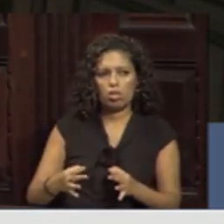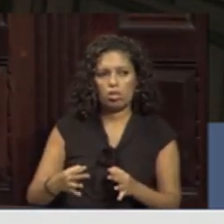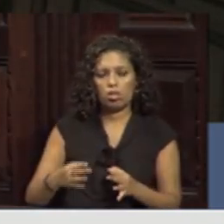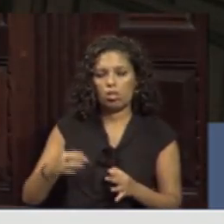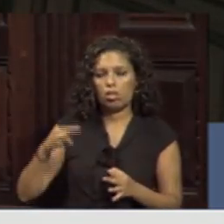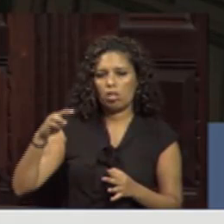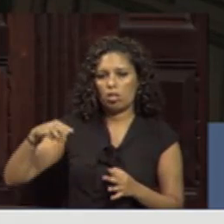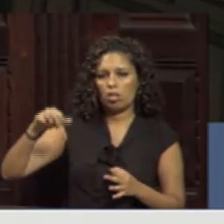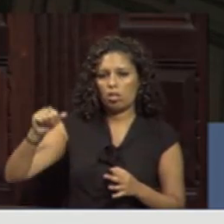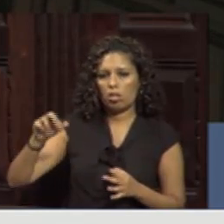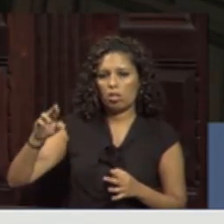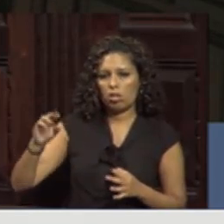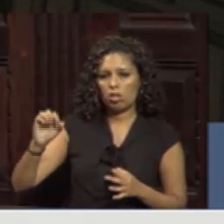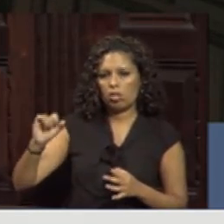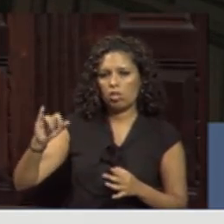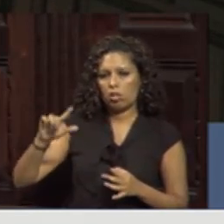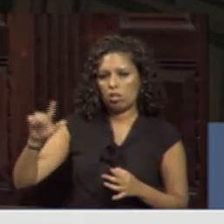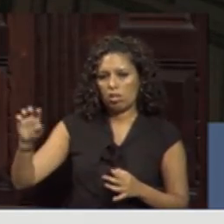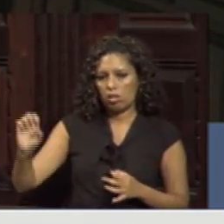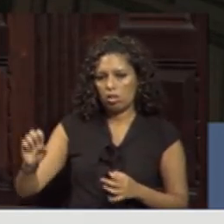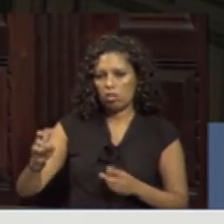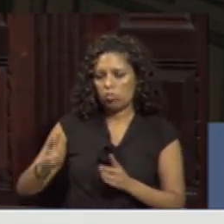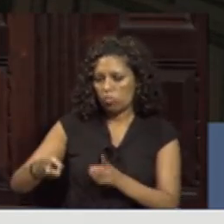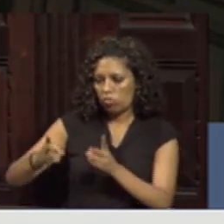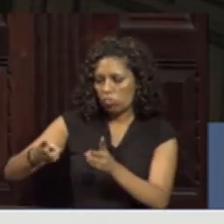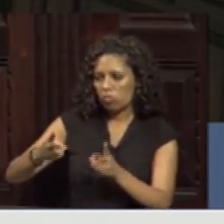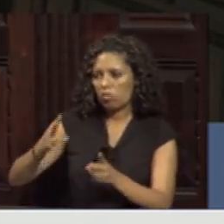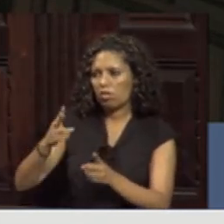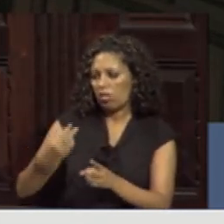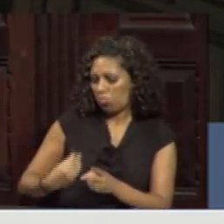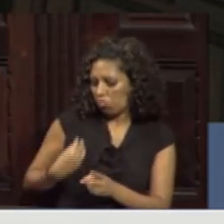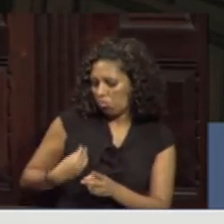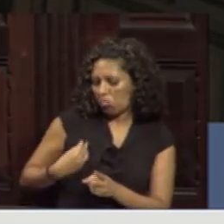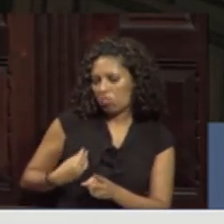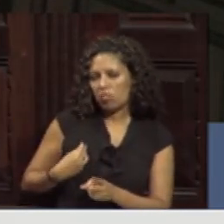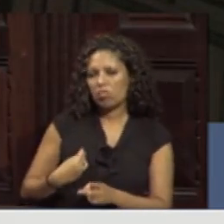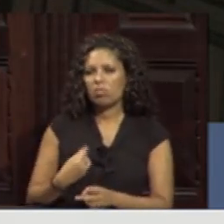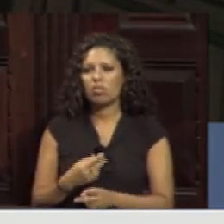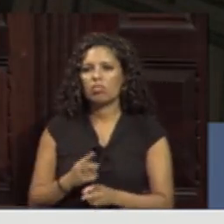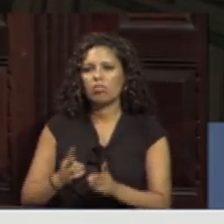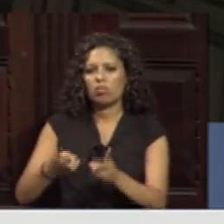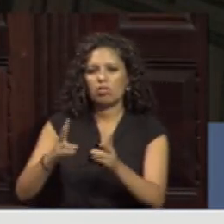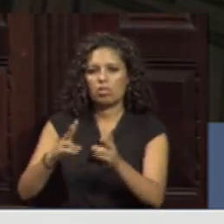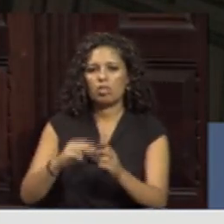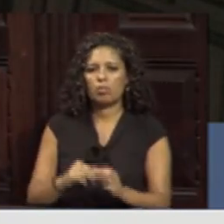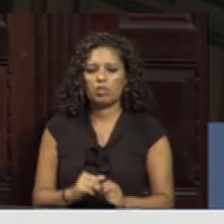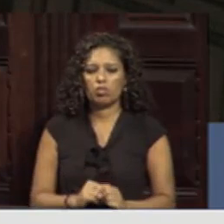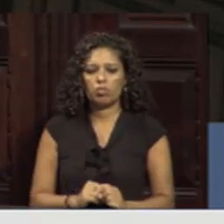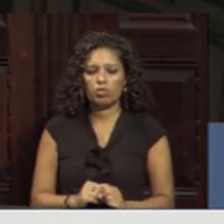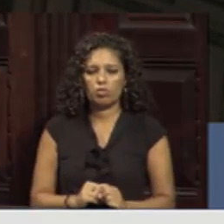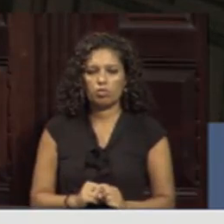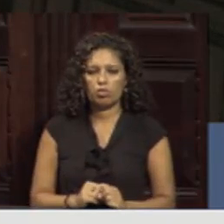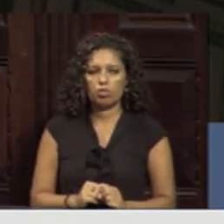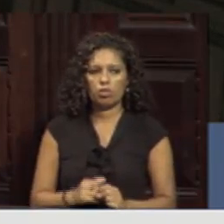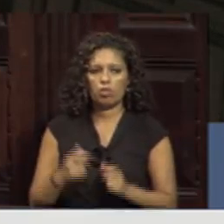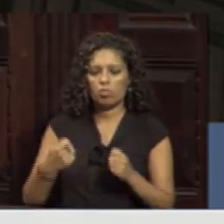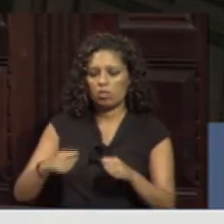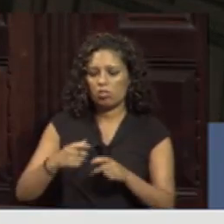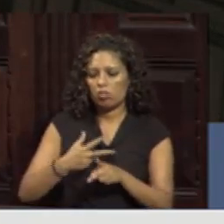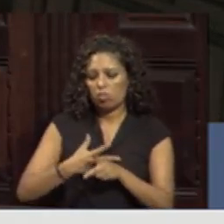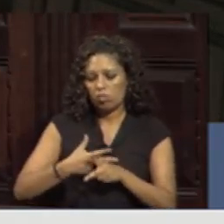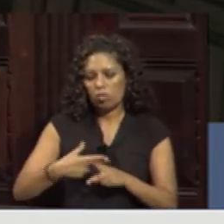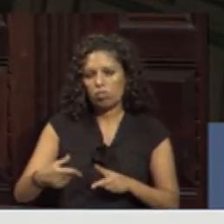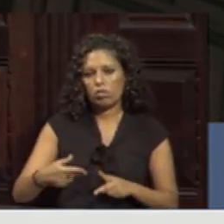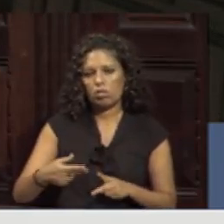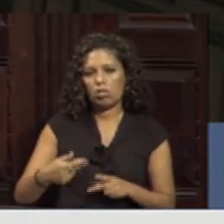viver, vive e viverá, e que nós teremos com certeza o exemplo dela para ilustrar que é possível vencer, é possível